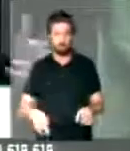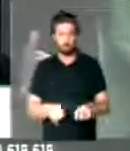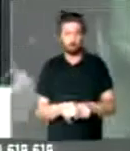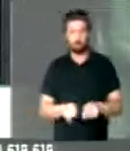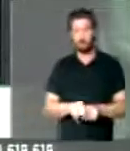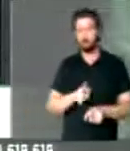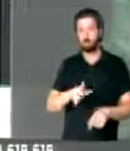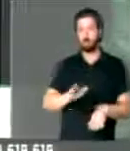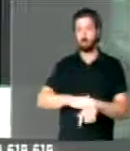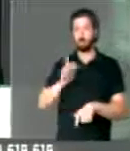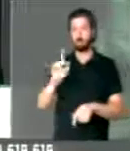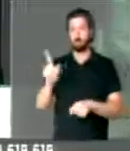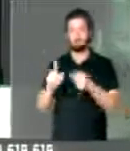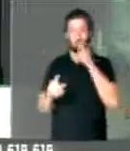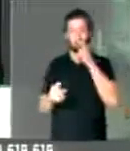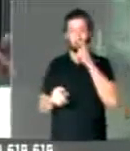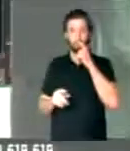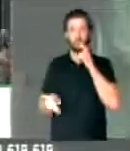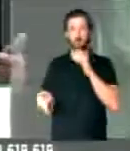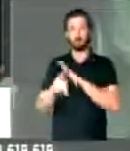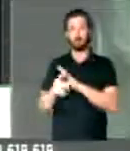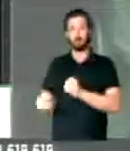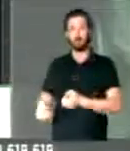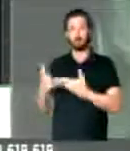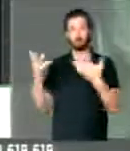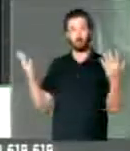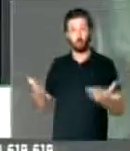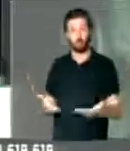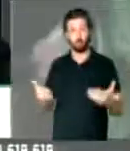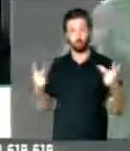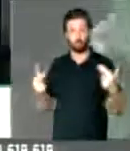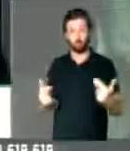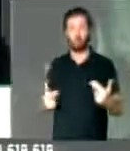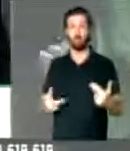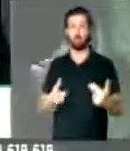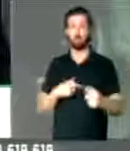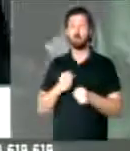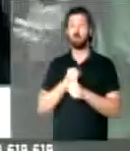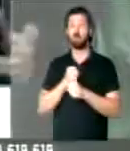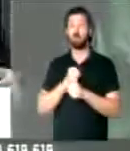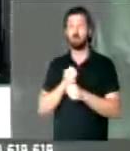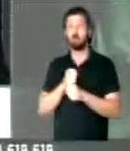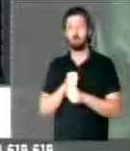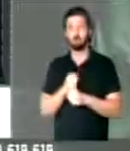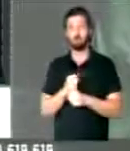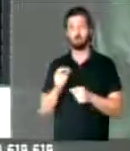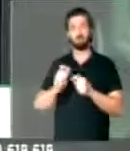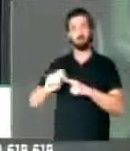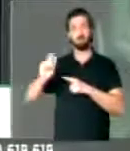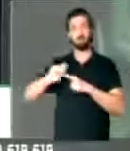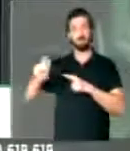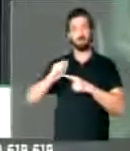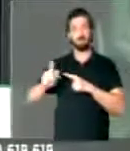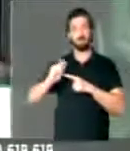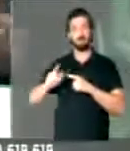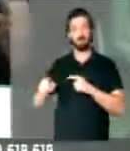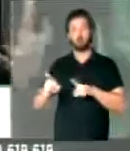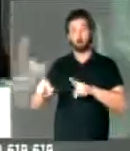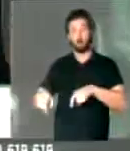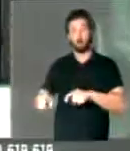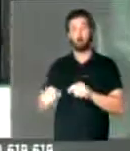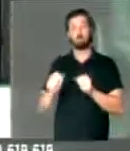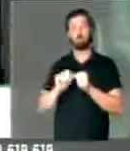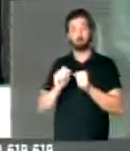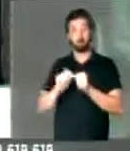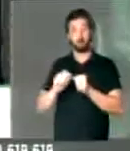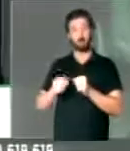não mais a contribuição sobre a produção como é hoje, e há muitos anos se contribui para a Previdência. O agricultor faz